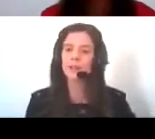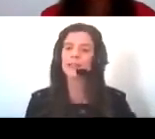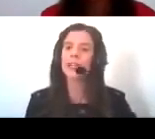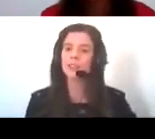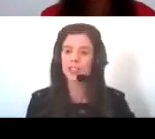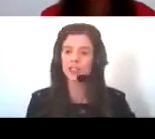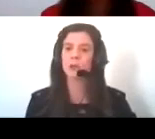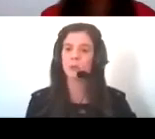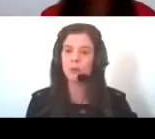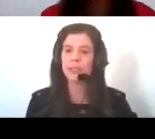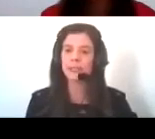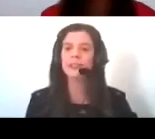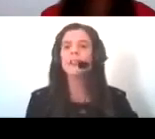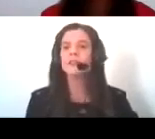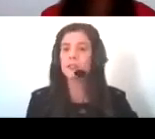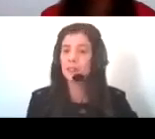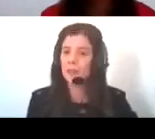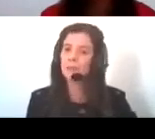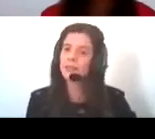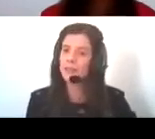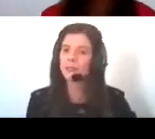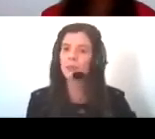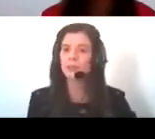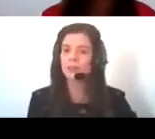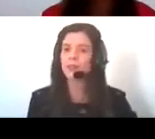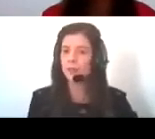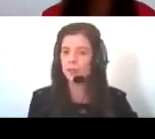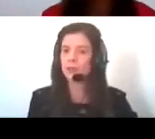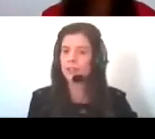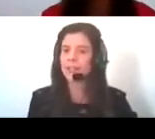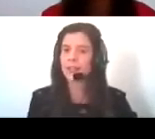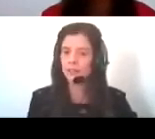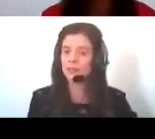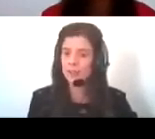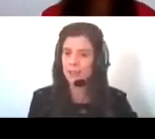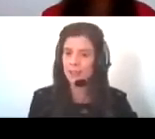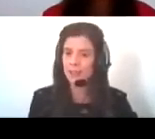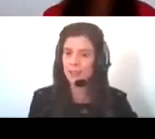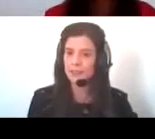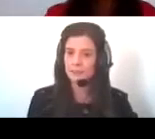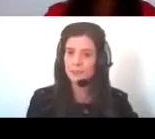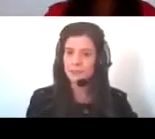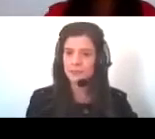para a realidade da gestão pública, vocês também precisam incentivar os liderados de vocês.